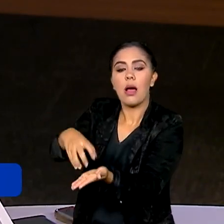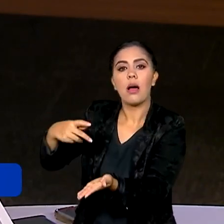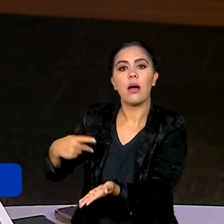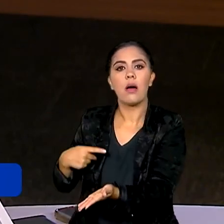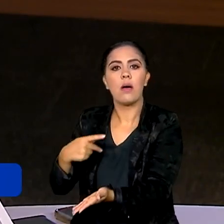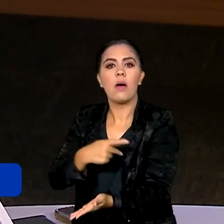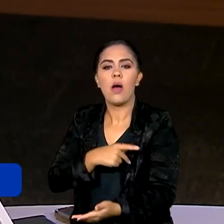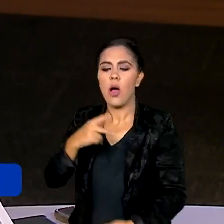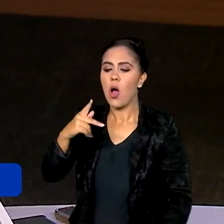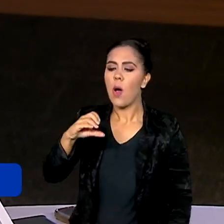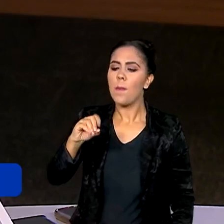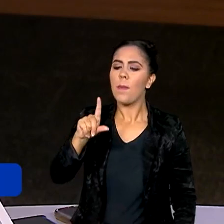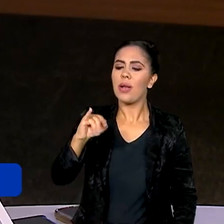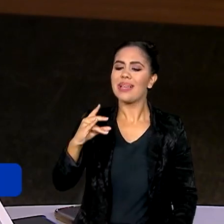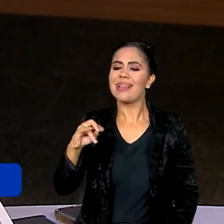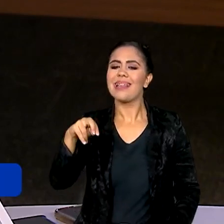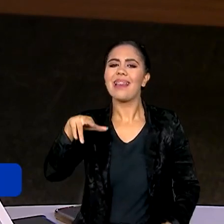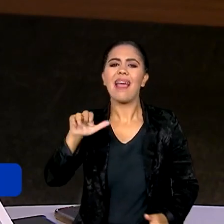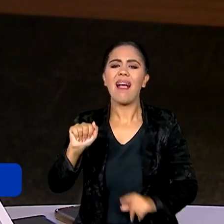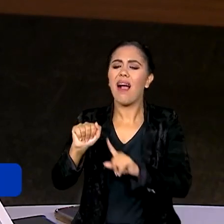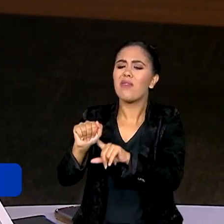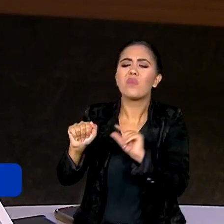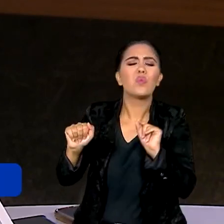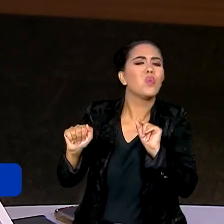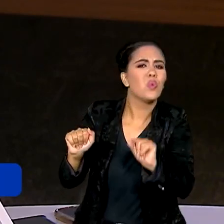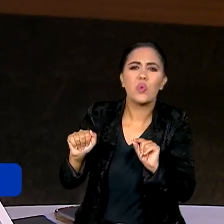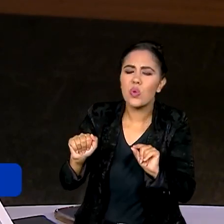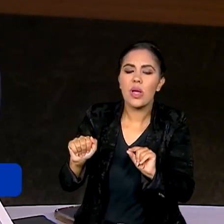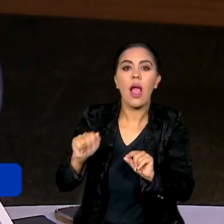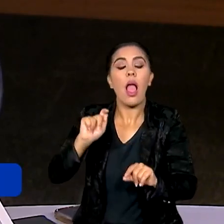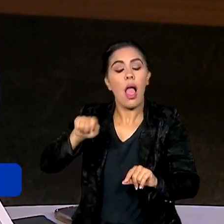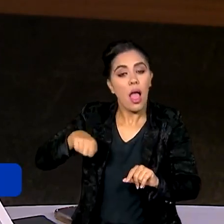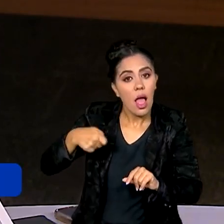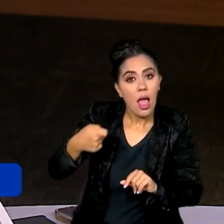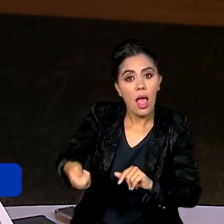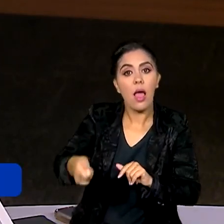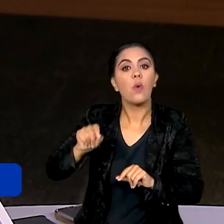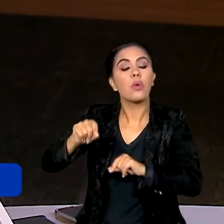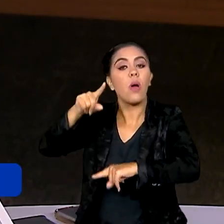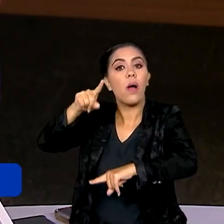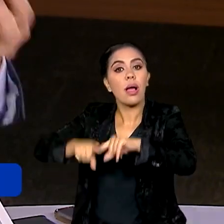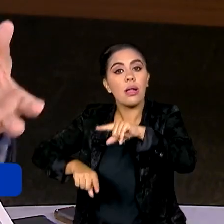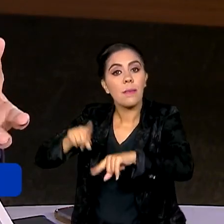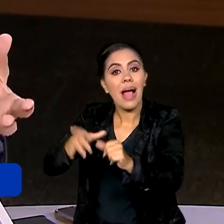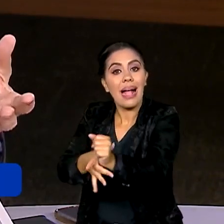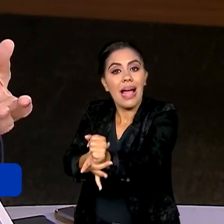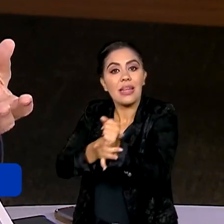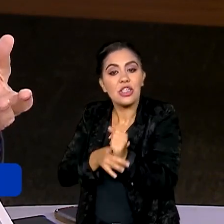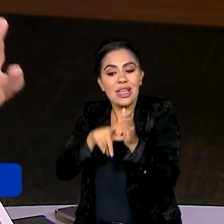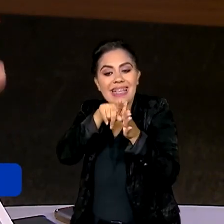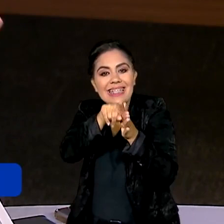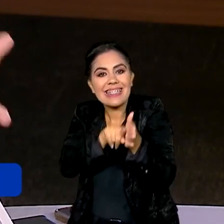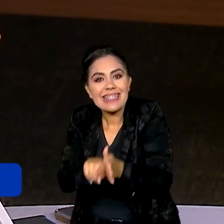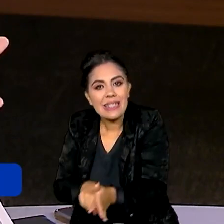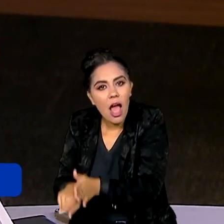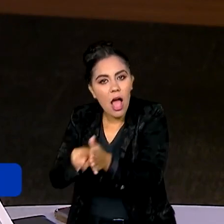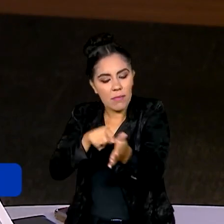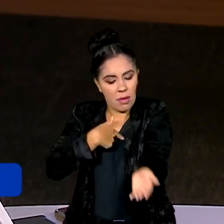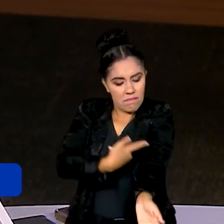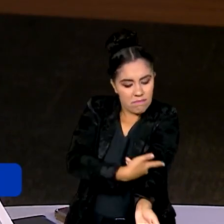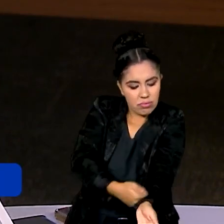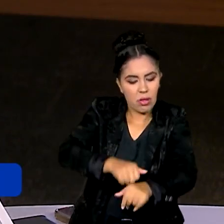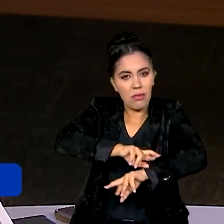isso, ministro. Policlínica é um equipamento para garantir os exames que as pessoas precisam